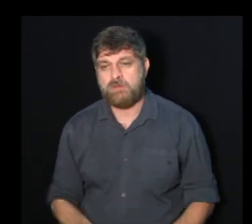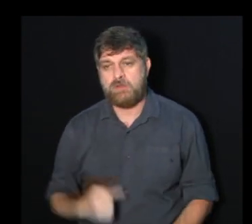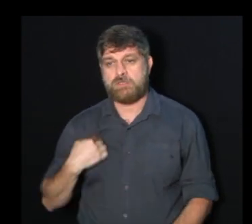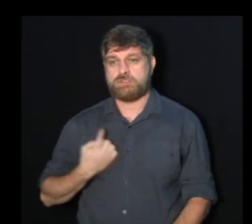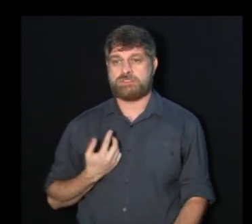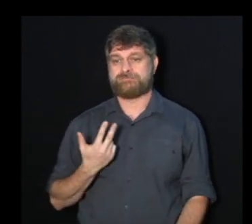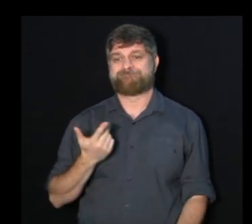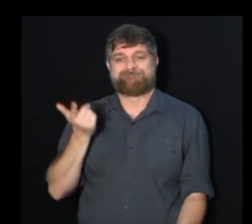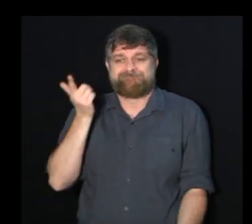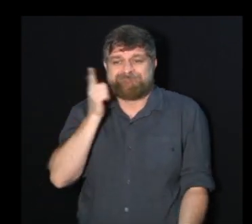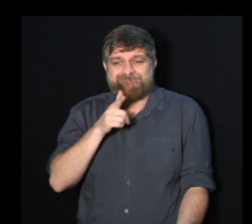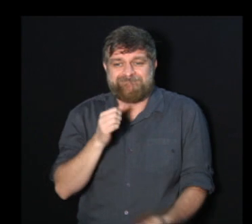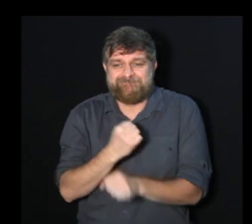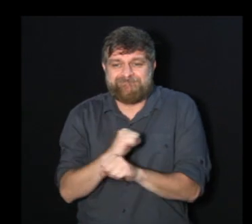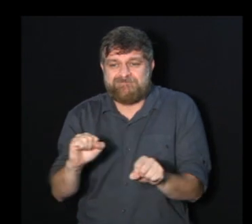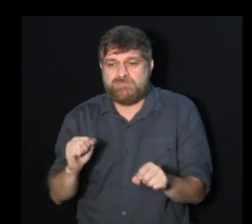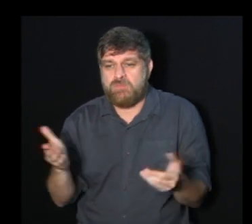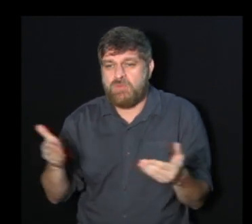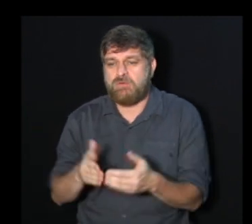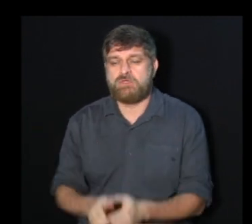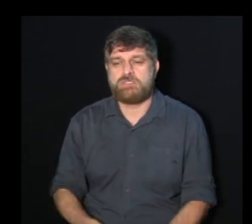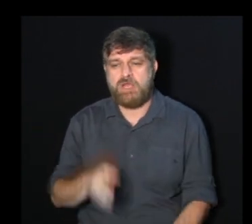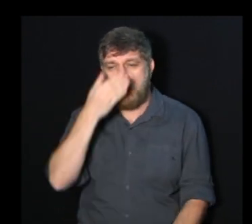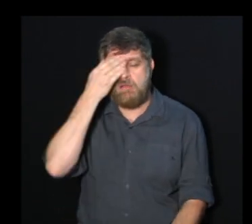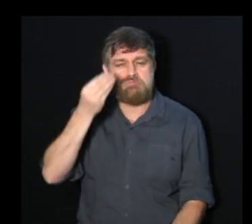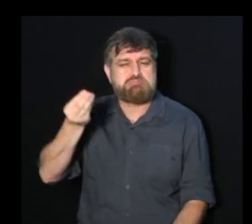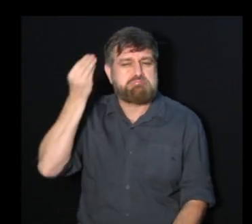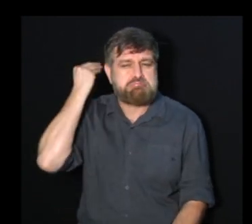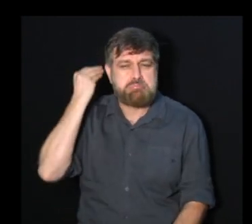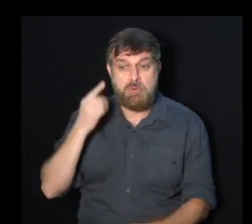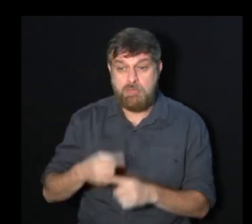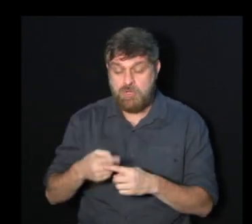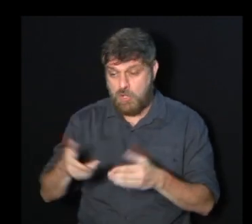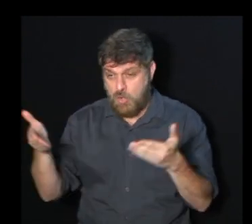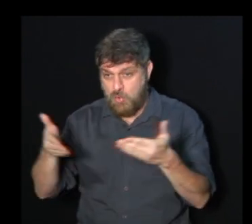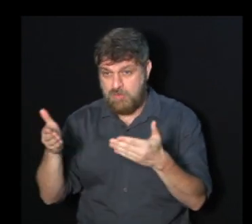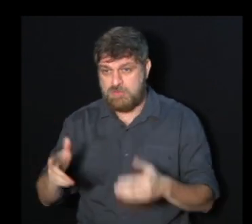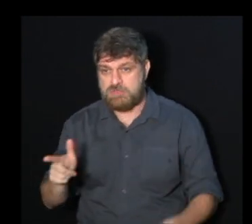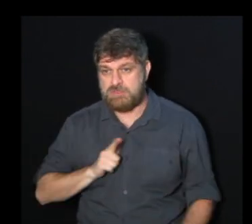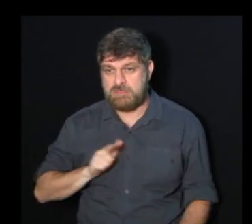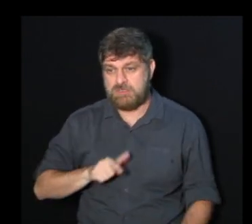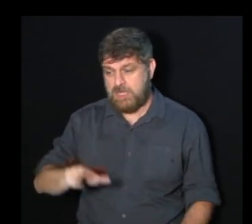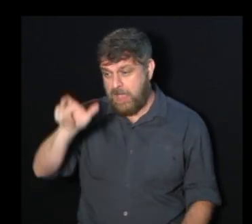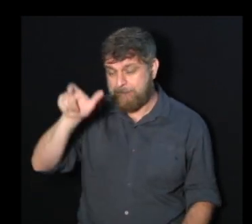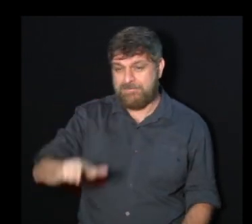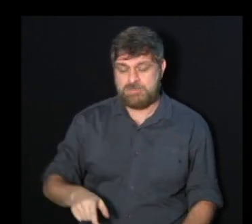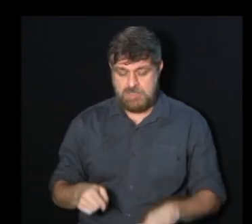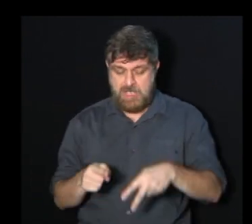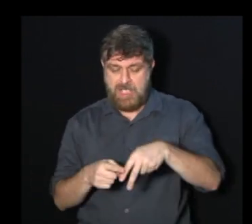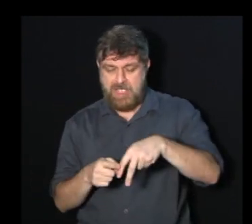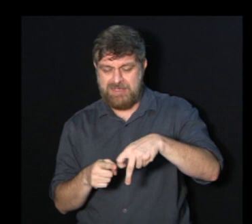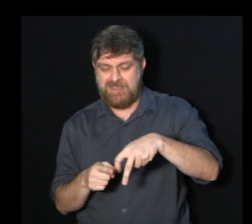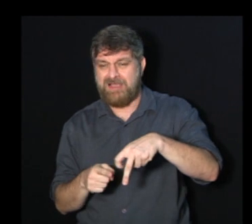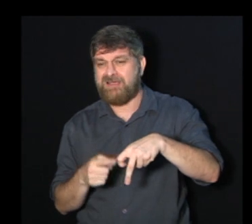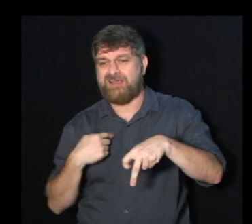não consegue hoje deixar isso de lado, porque hoje, de joelho, o que mais chega para a gente, eu não consigo descer a escada da